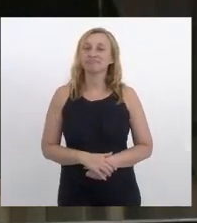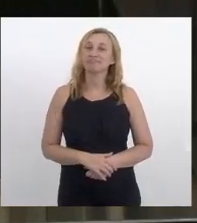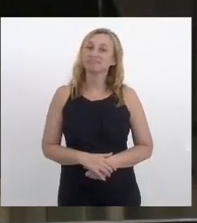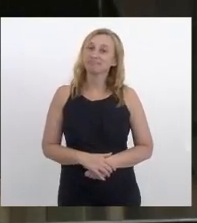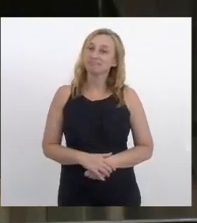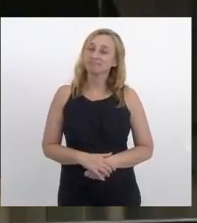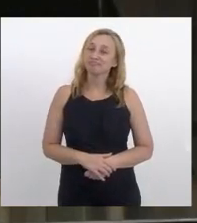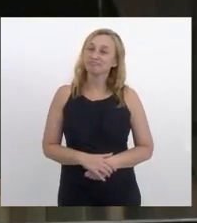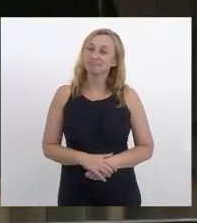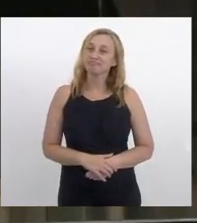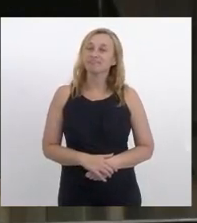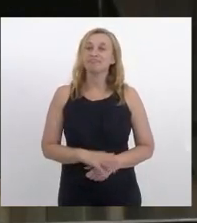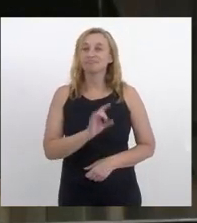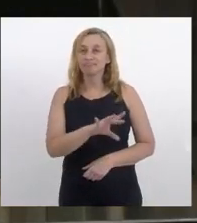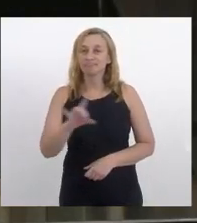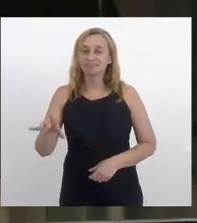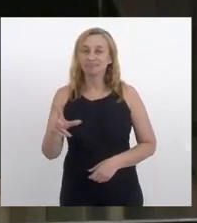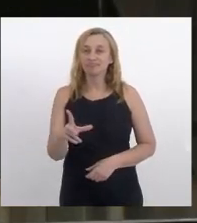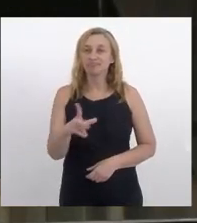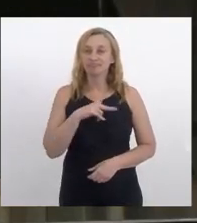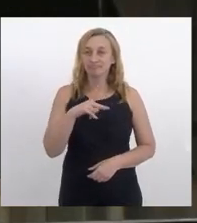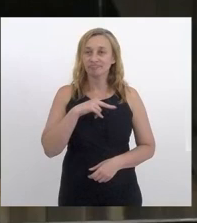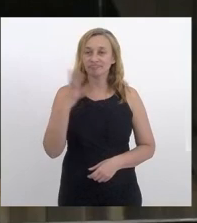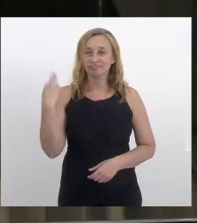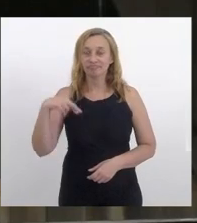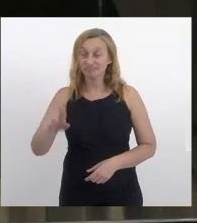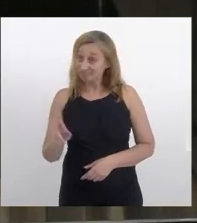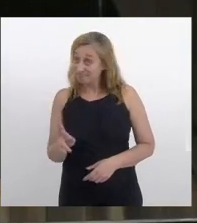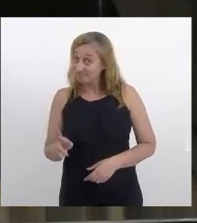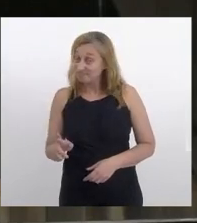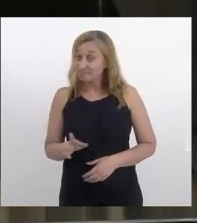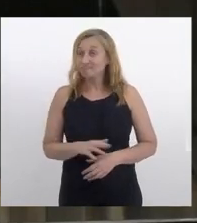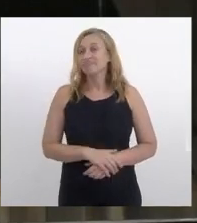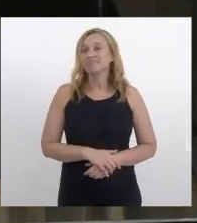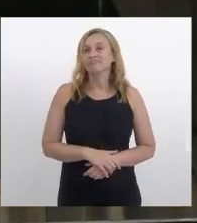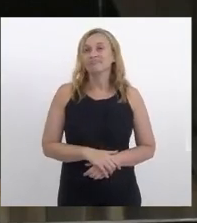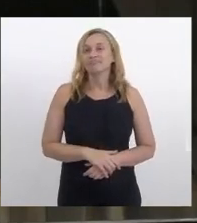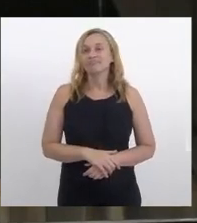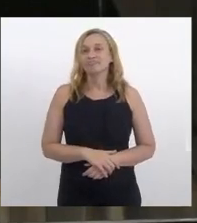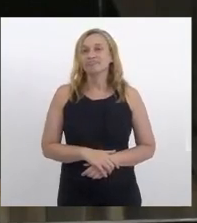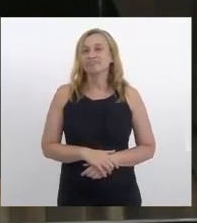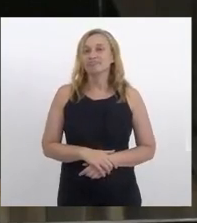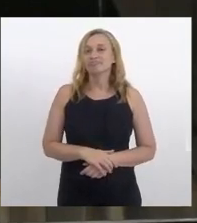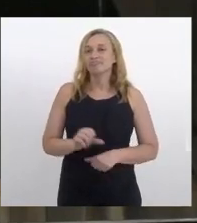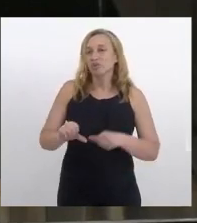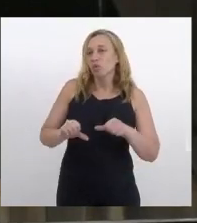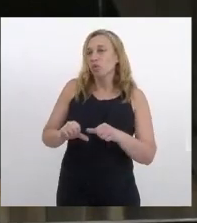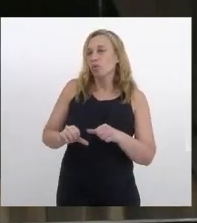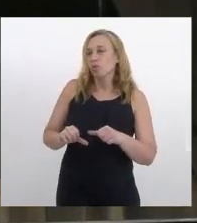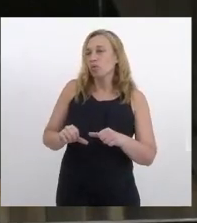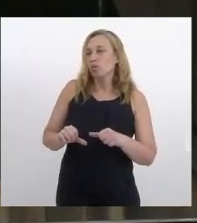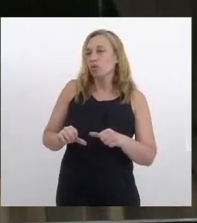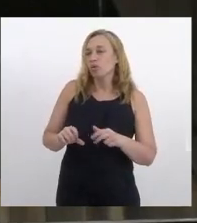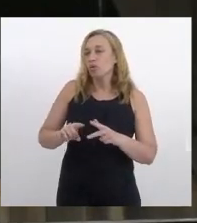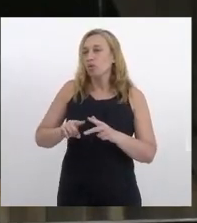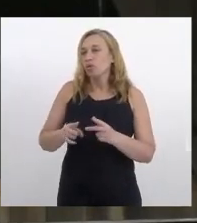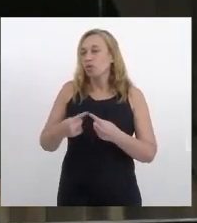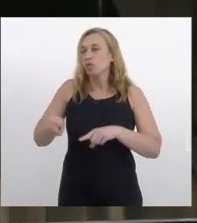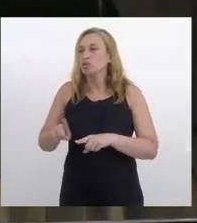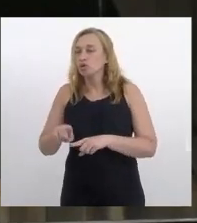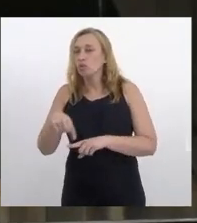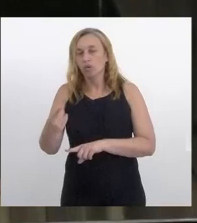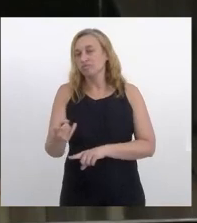ainda mais cada um na sua própria religião. Não há proselitismos de querer converter um outro, mas simplesmente de colaborar